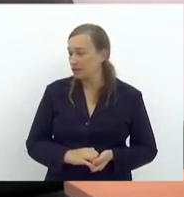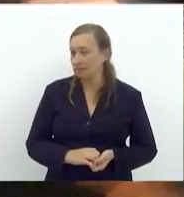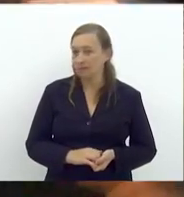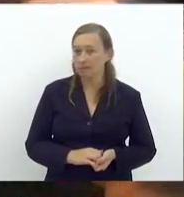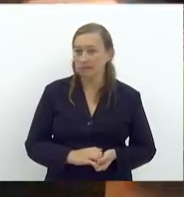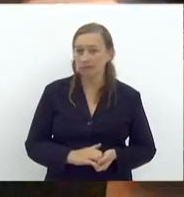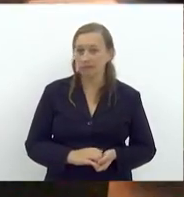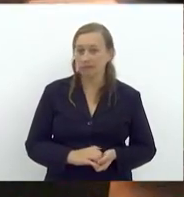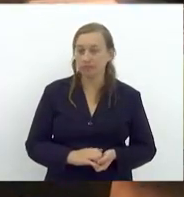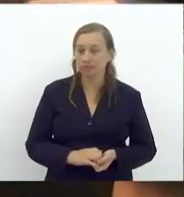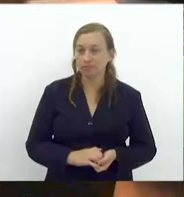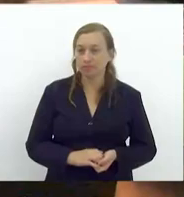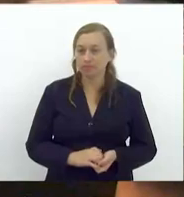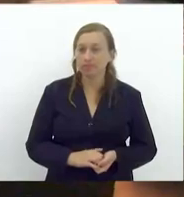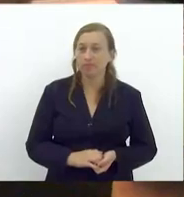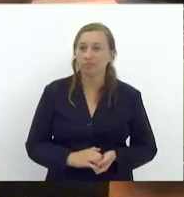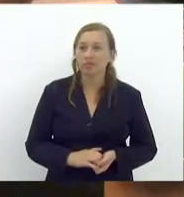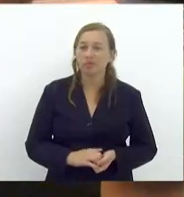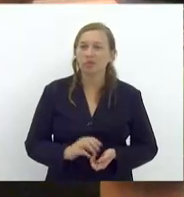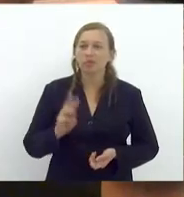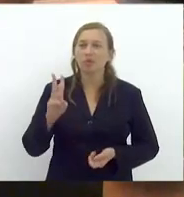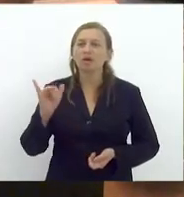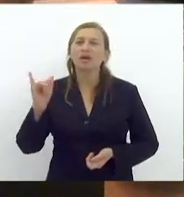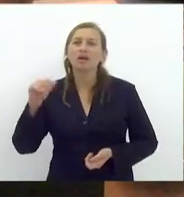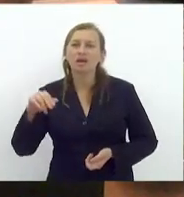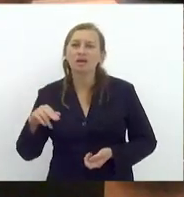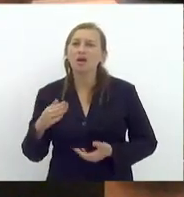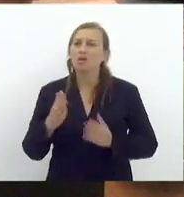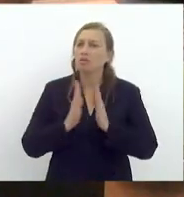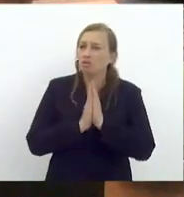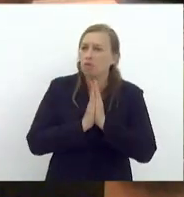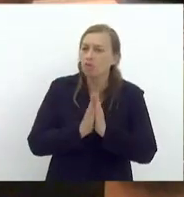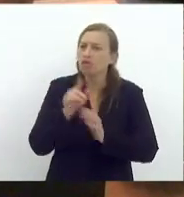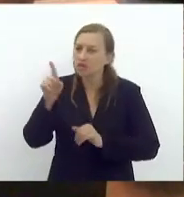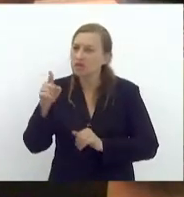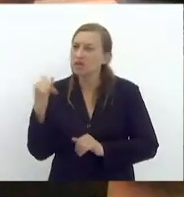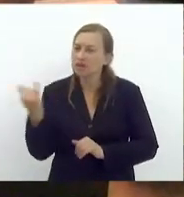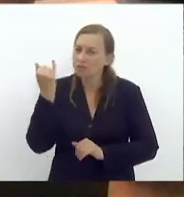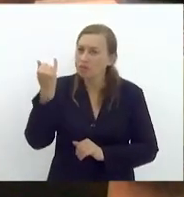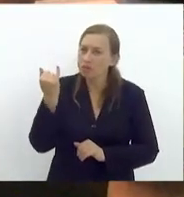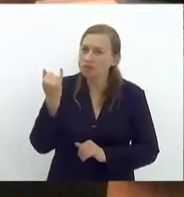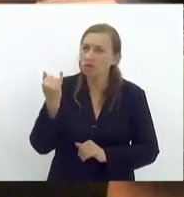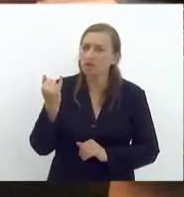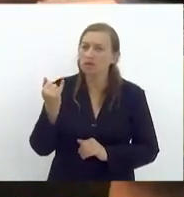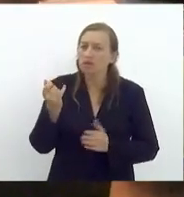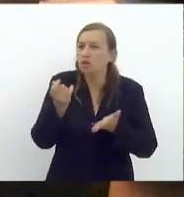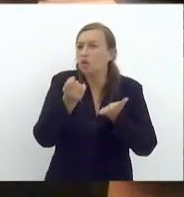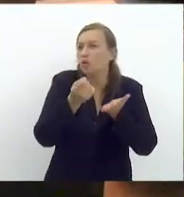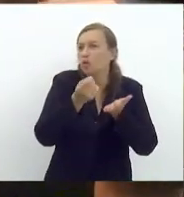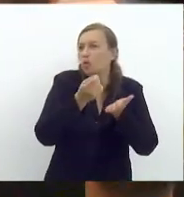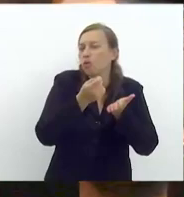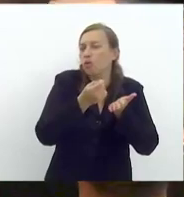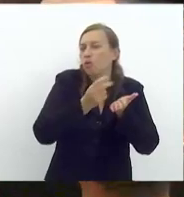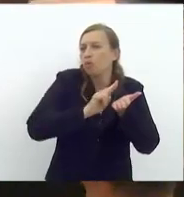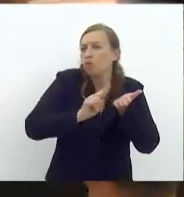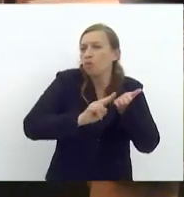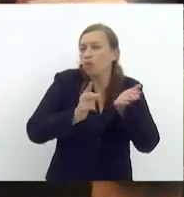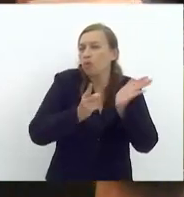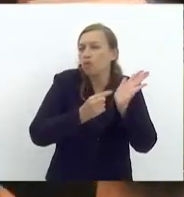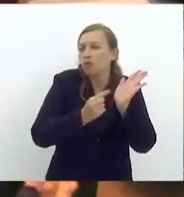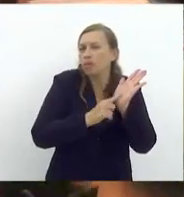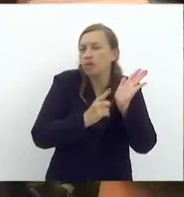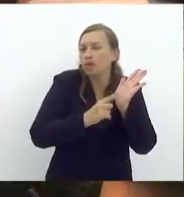aqui é de William por favor você que é importante deixa autografa o tiro Inicial aqui por